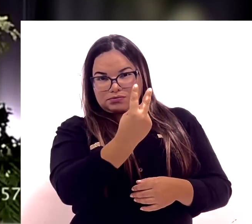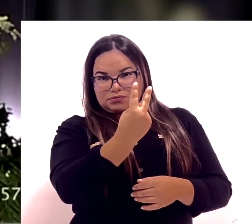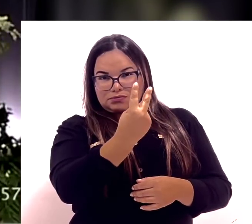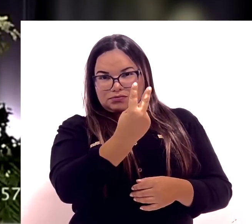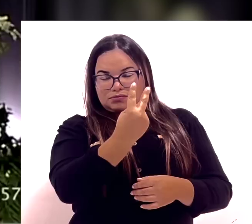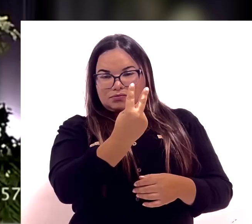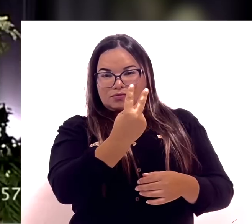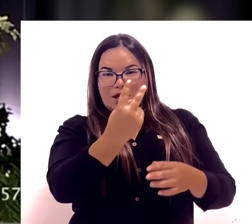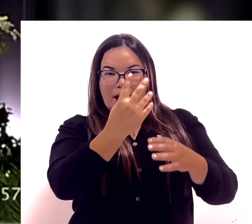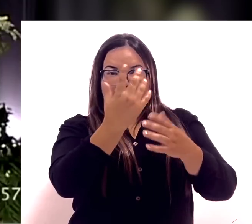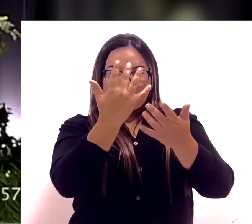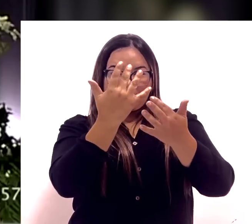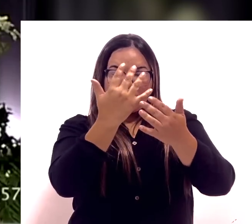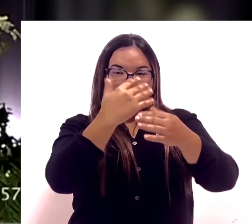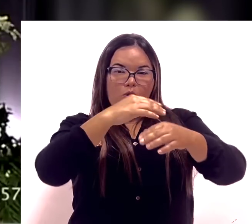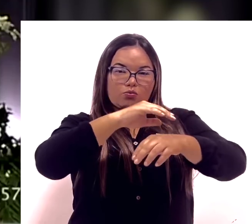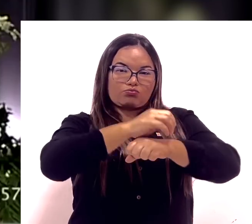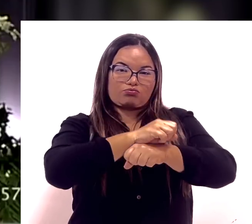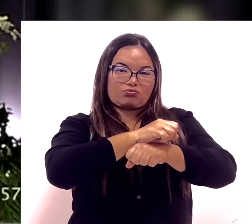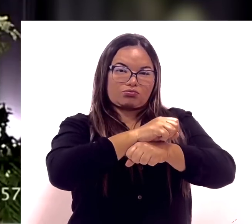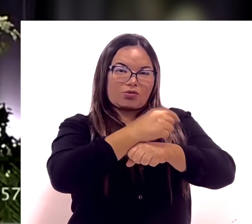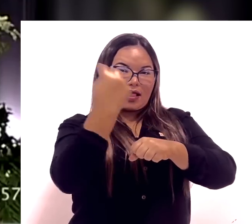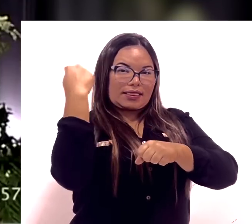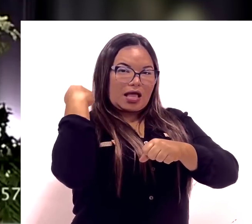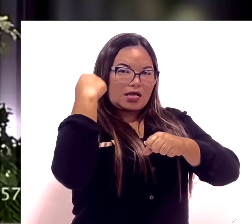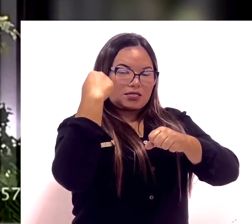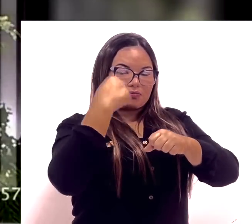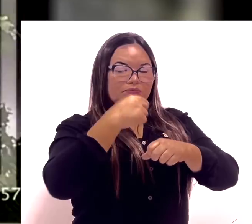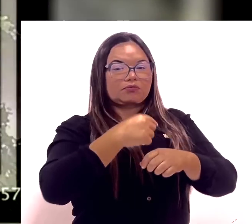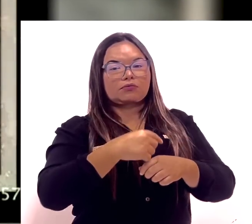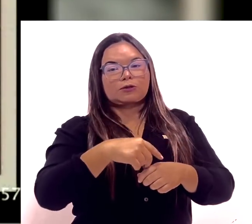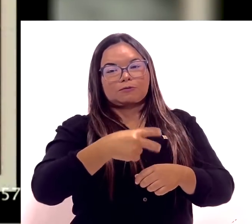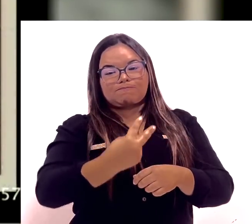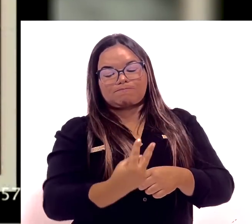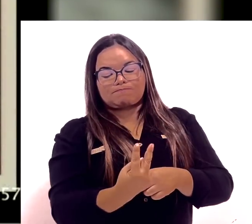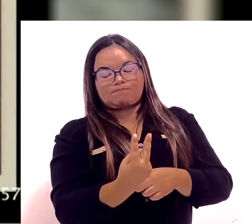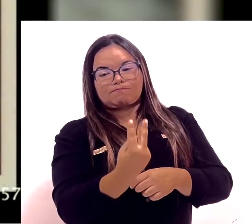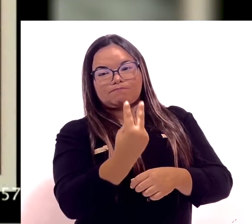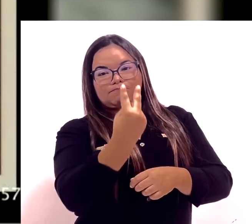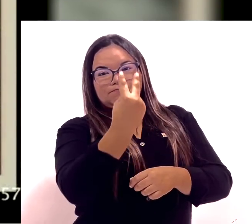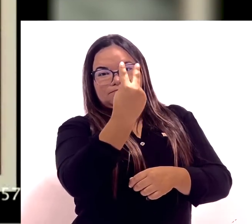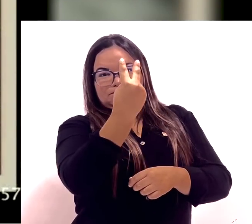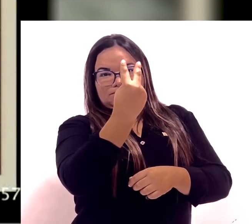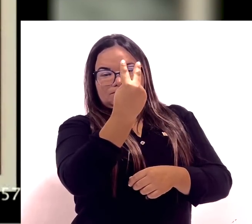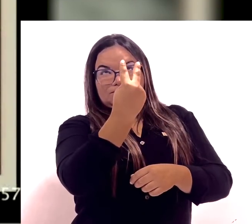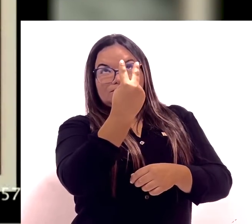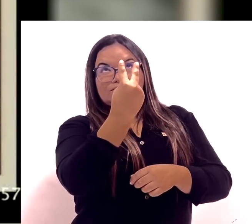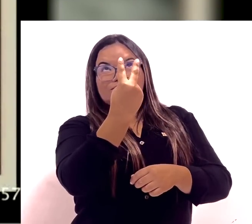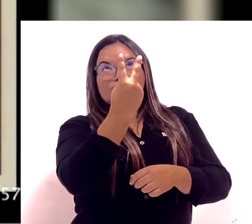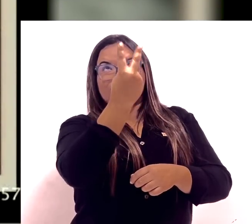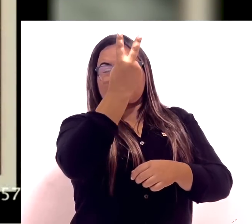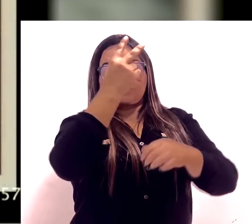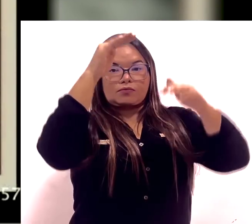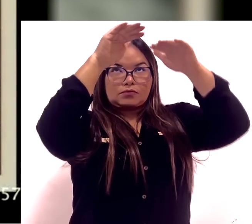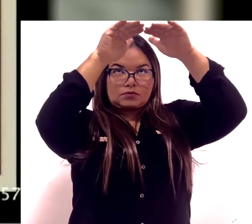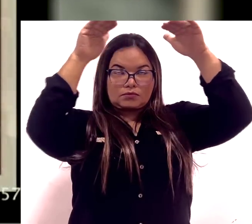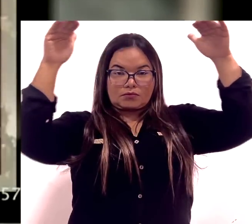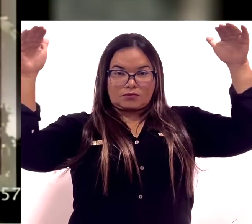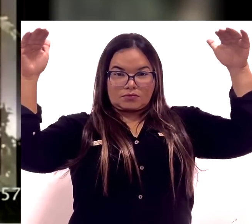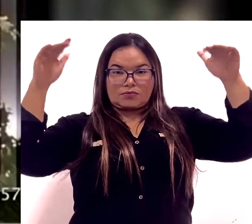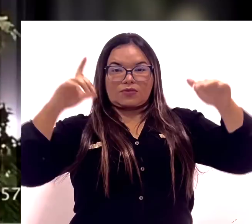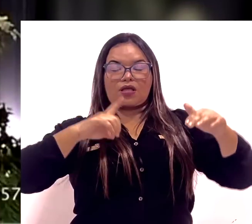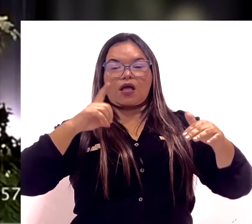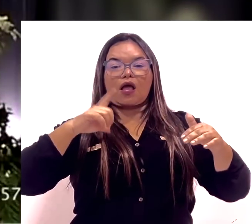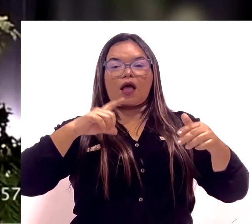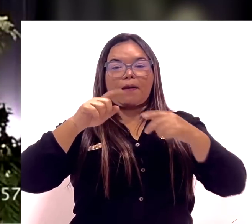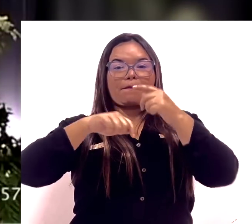mãos atadas nas costas, e a levantavam desta maneira, até o alto, e a dependuravam no teto. E então amarravam esta